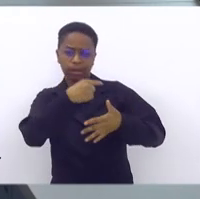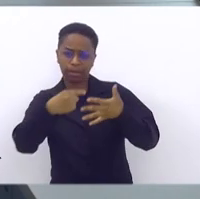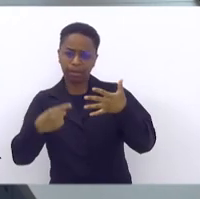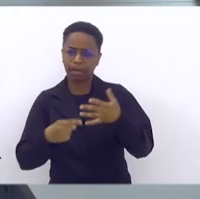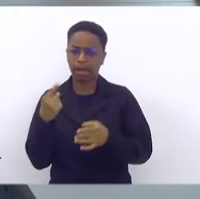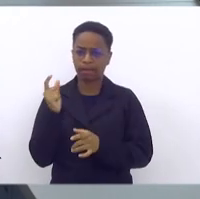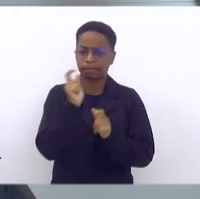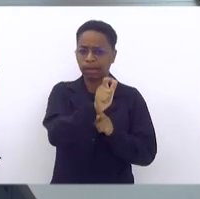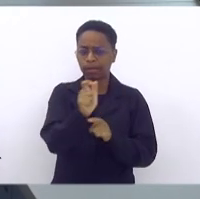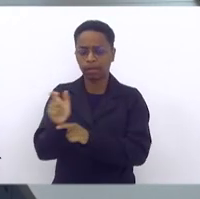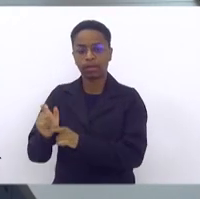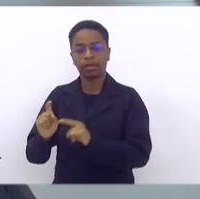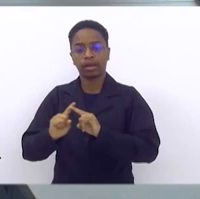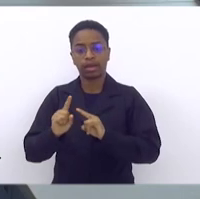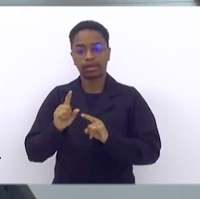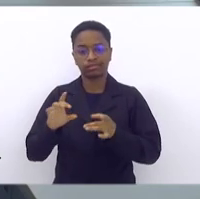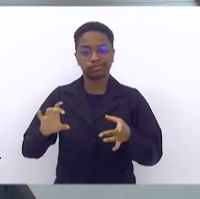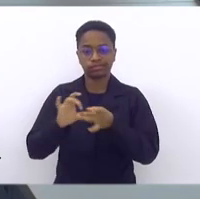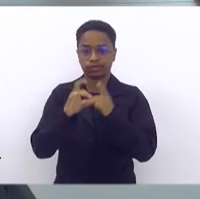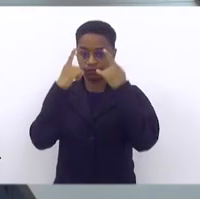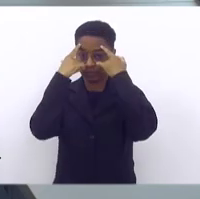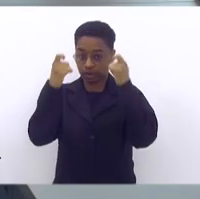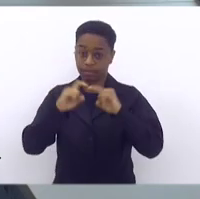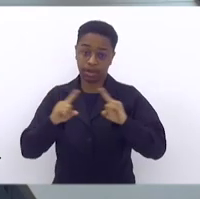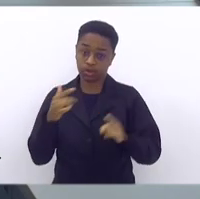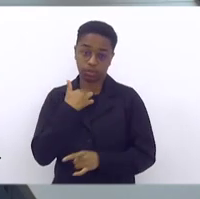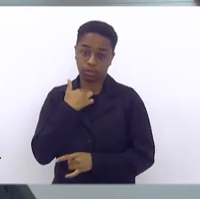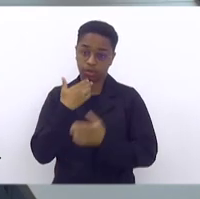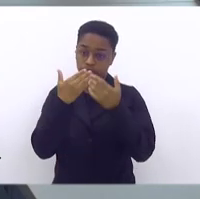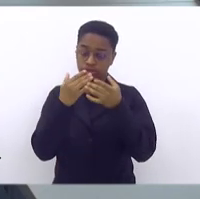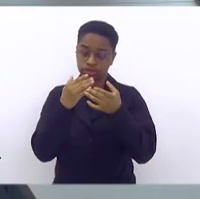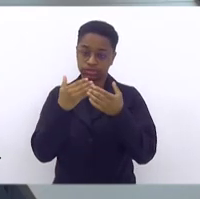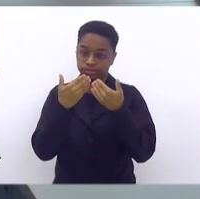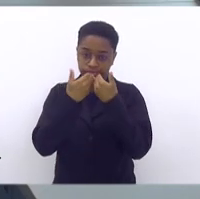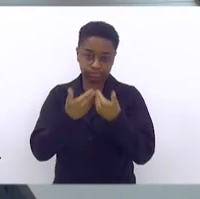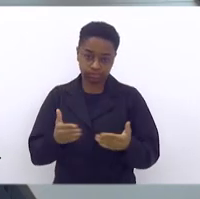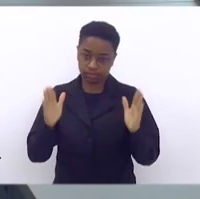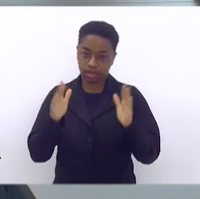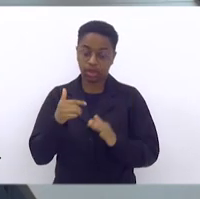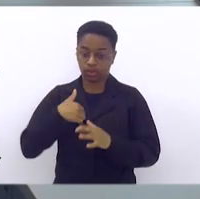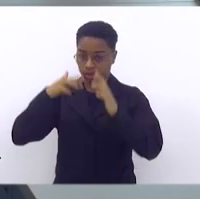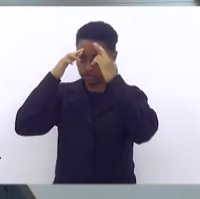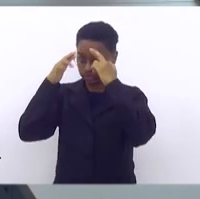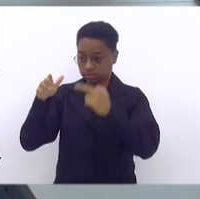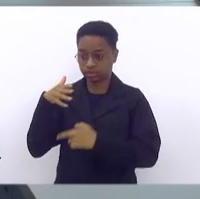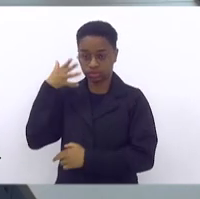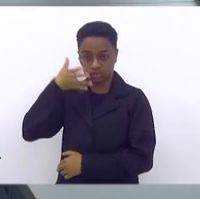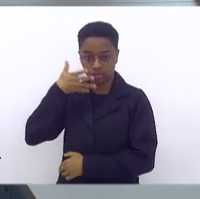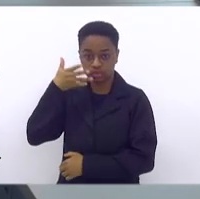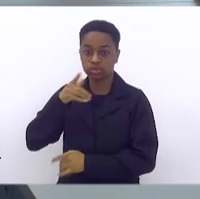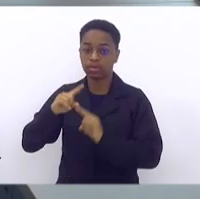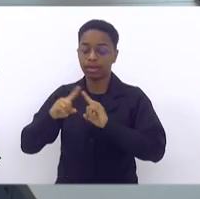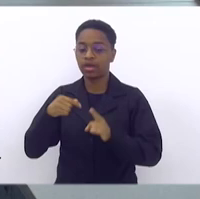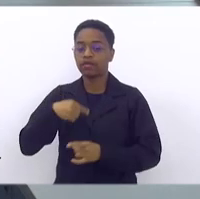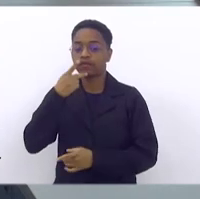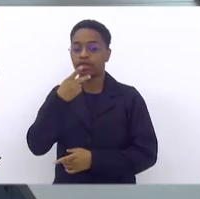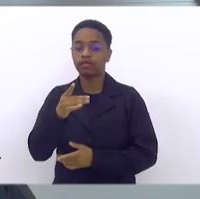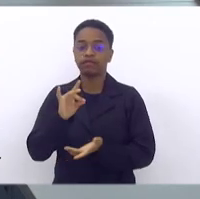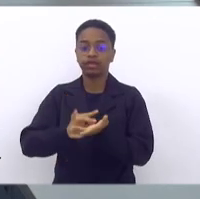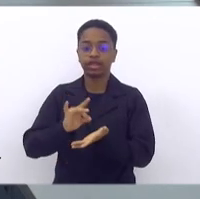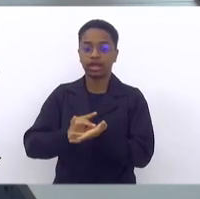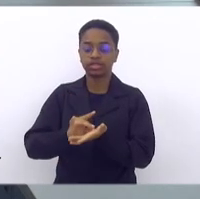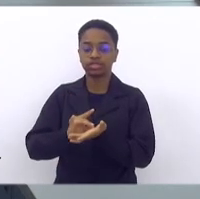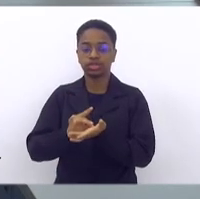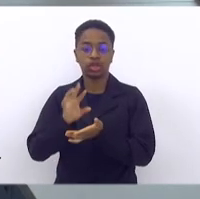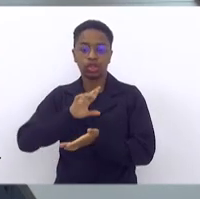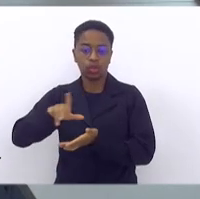Mas a gente não pode deixar aberto, por favor, com todo respeito ao seu discurso. Tá? Estou falando que a verdade ela não é relativa e o discurso de ódio não é